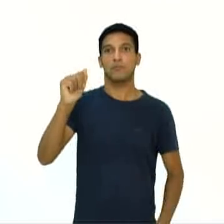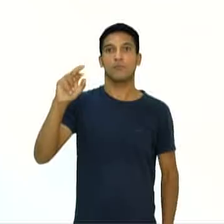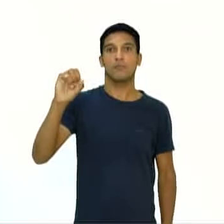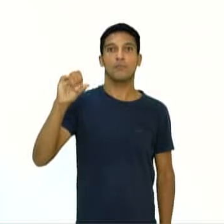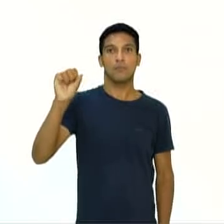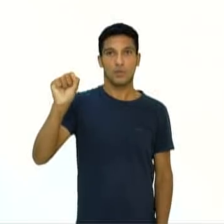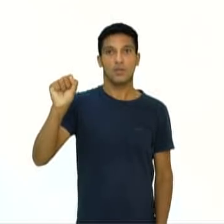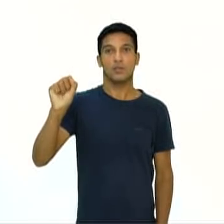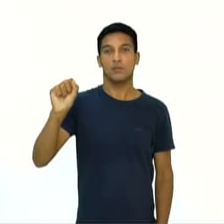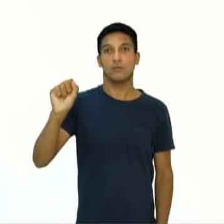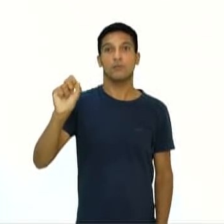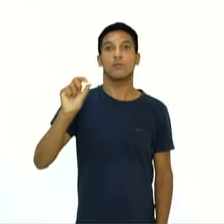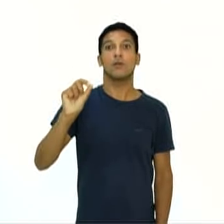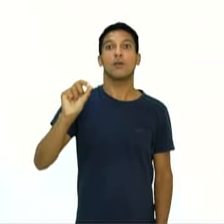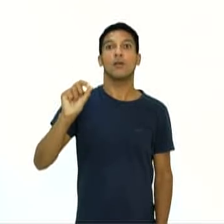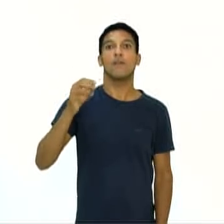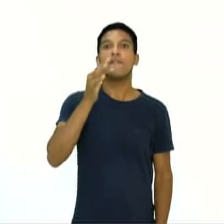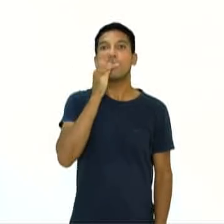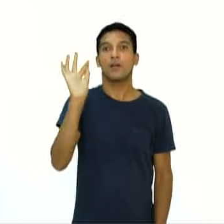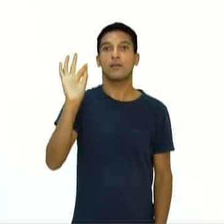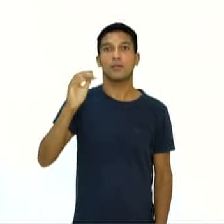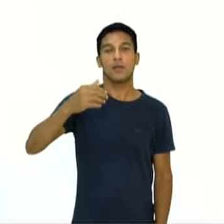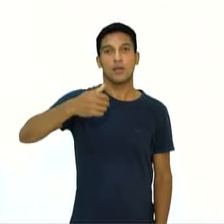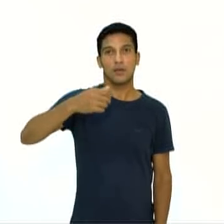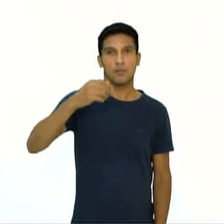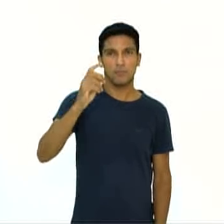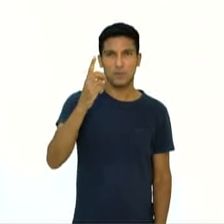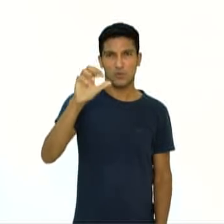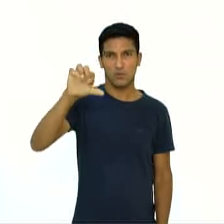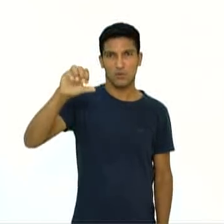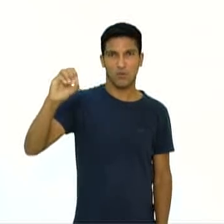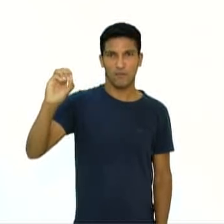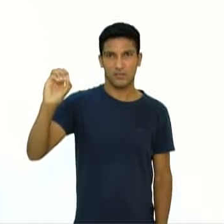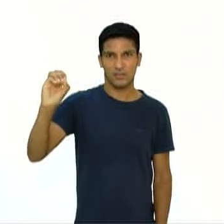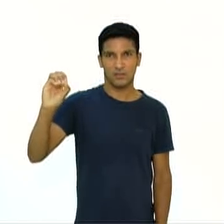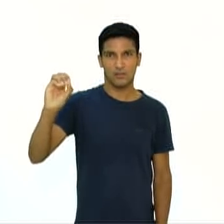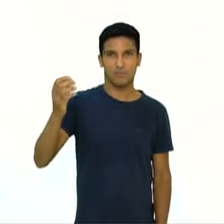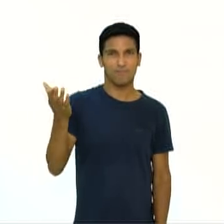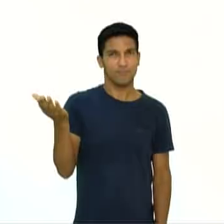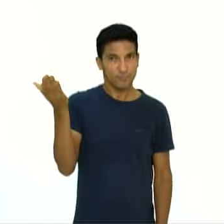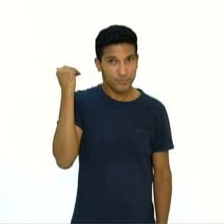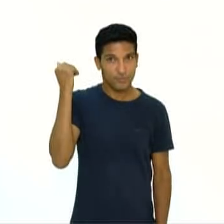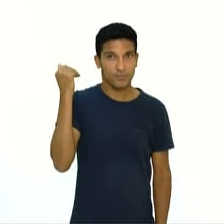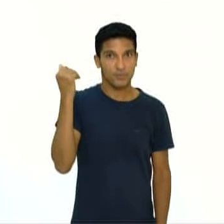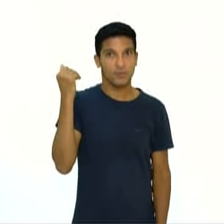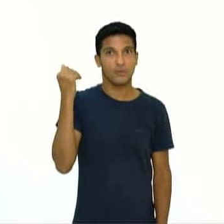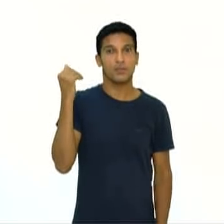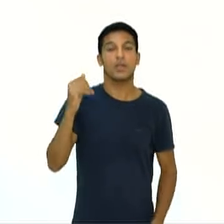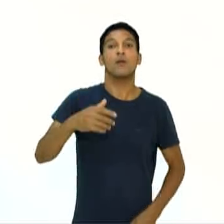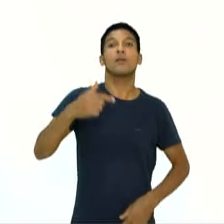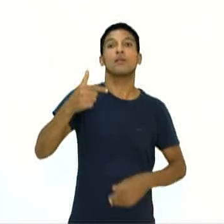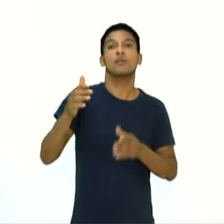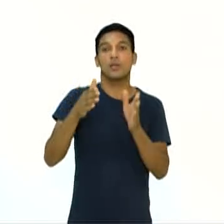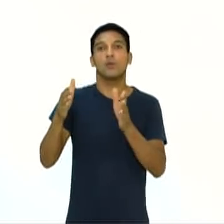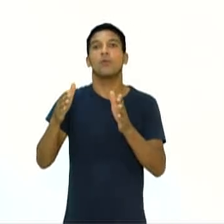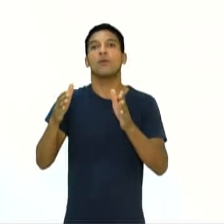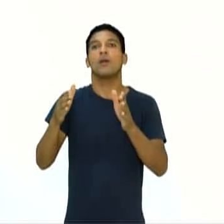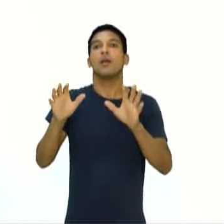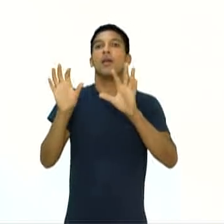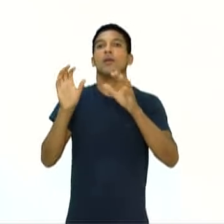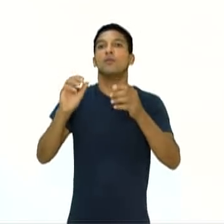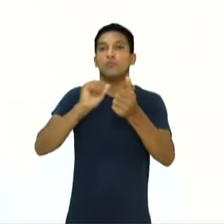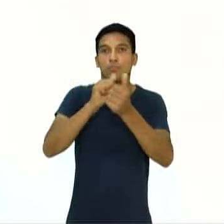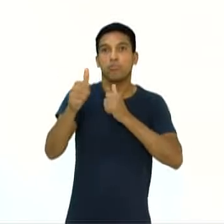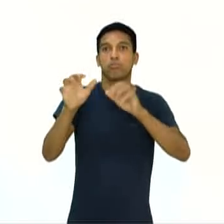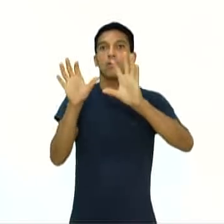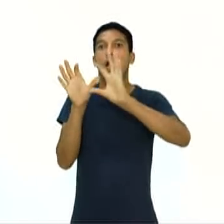pela primeira vez. Lembrando que Paris 1900 já é a segunda edição dos Jogos Olímpicos modernos,